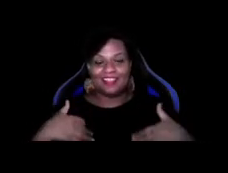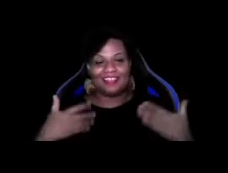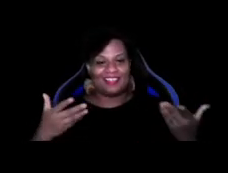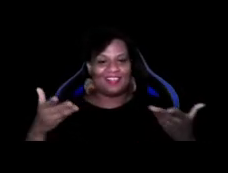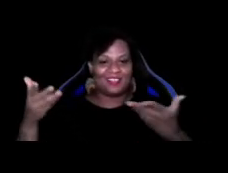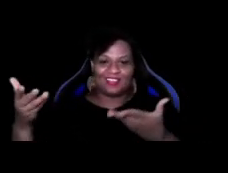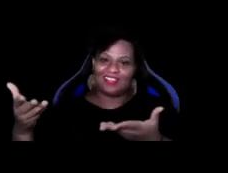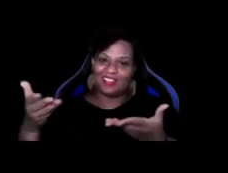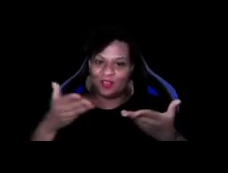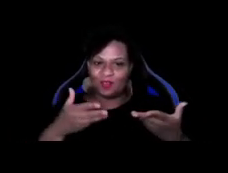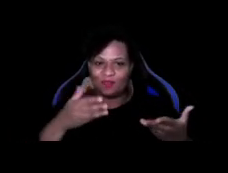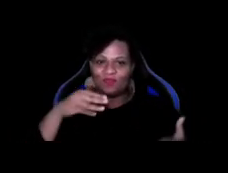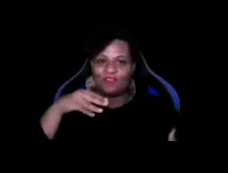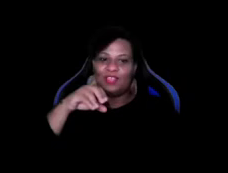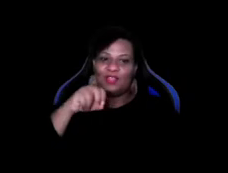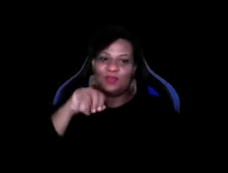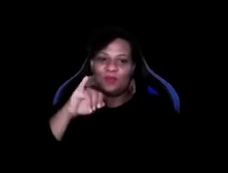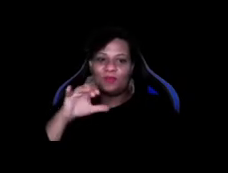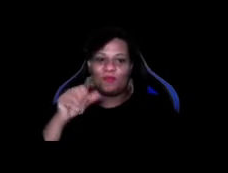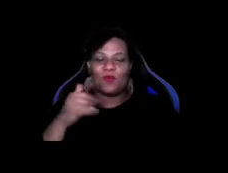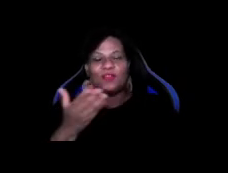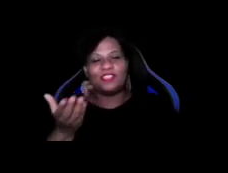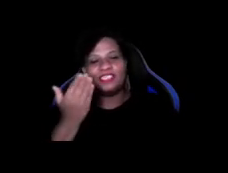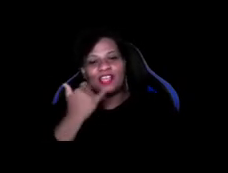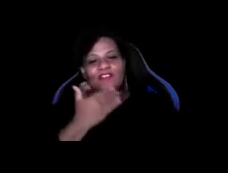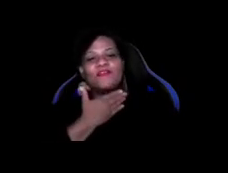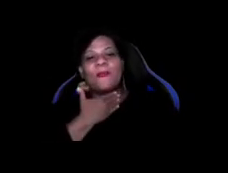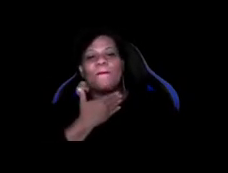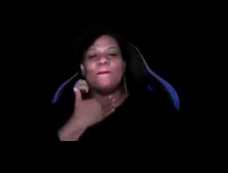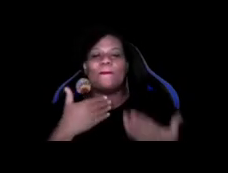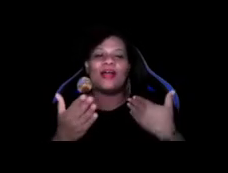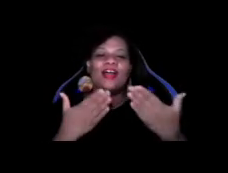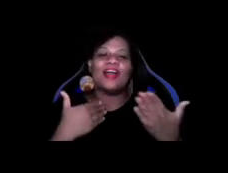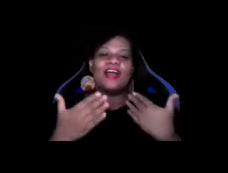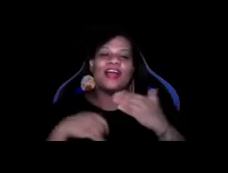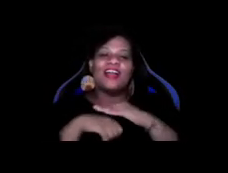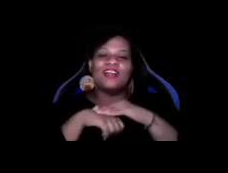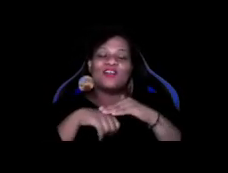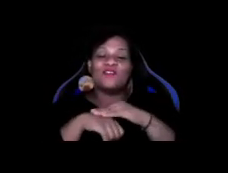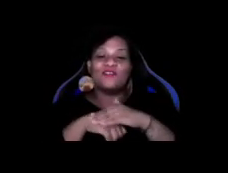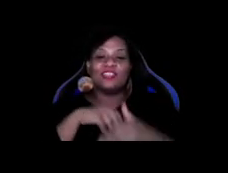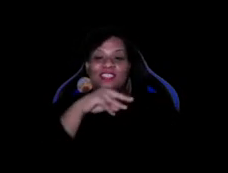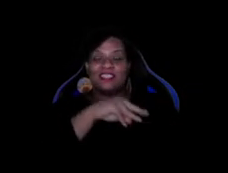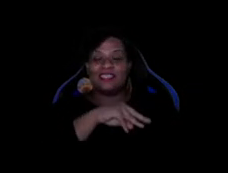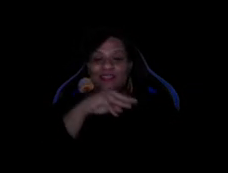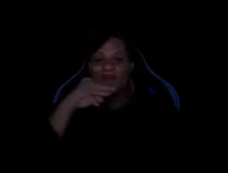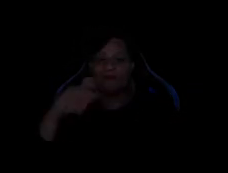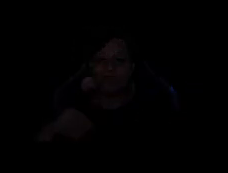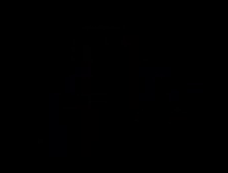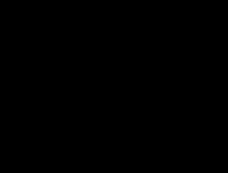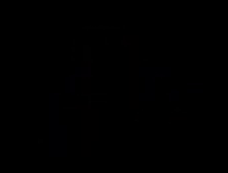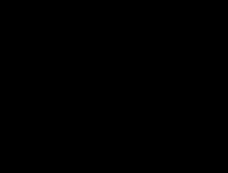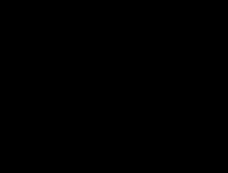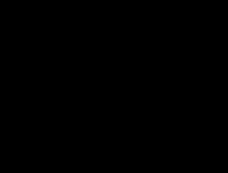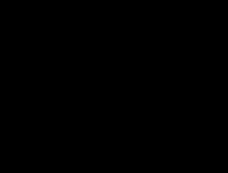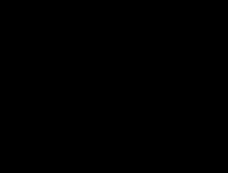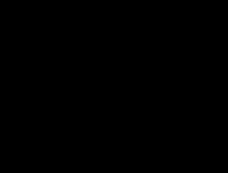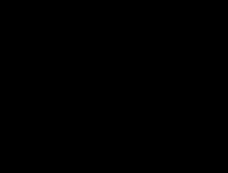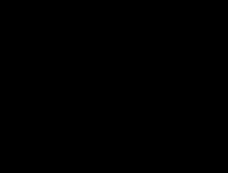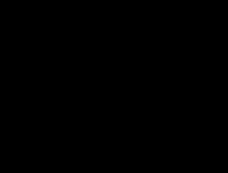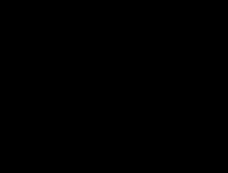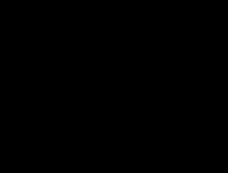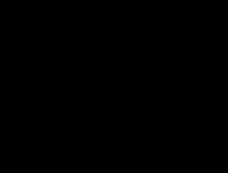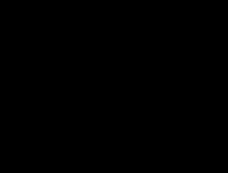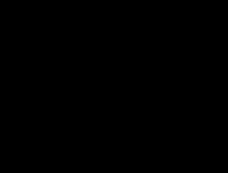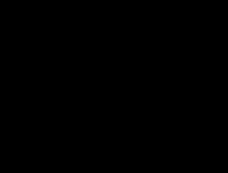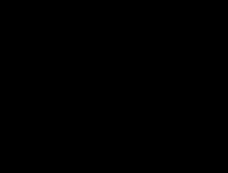mestra Mônica Millet para esse papo descontraído, conversando com a mestra. Com você, Rui.